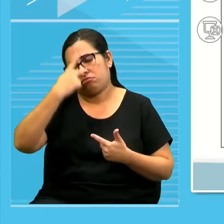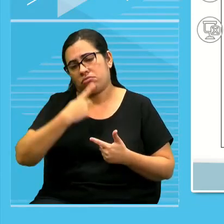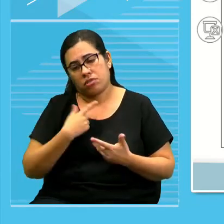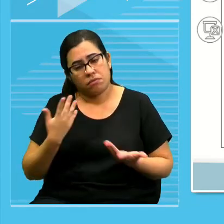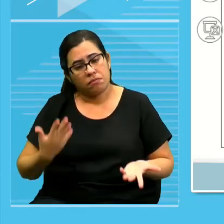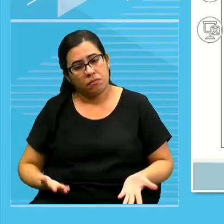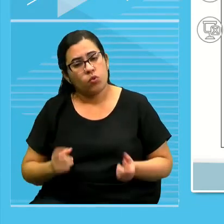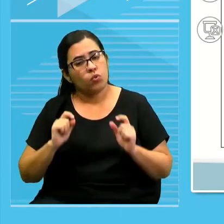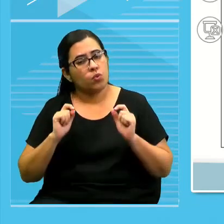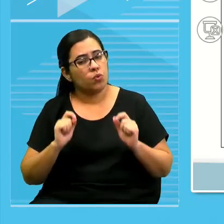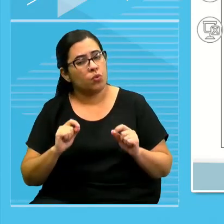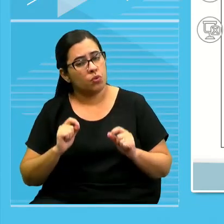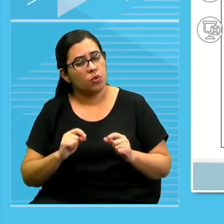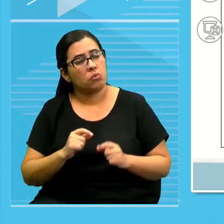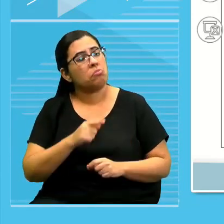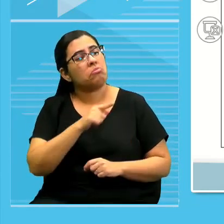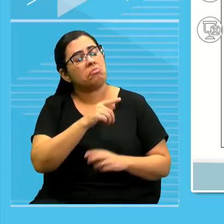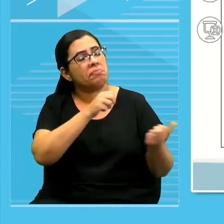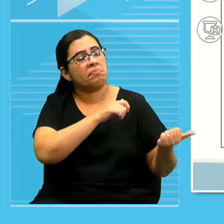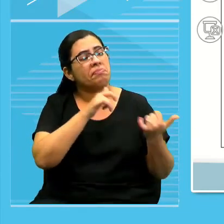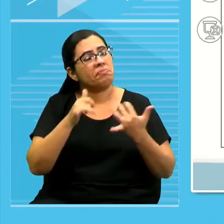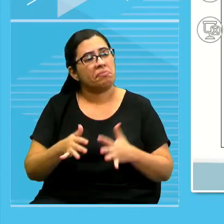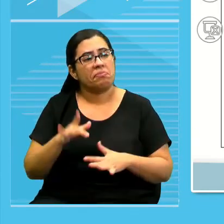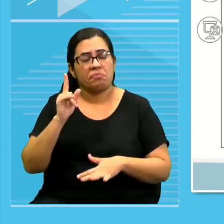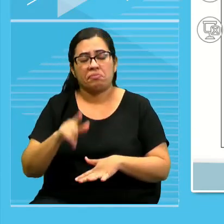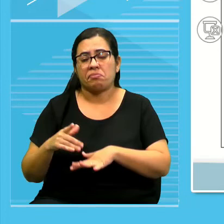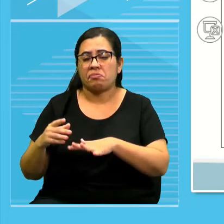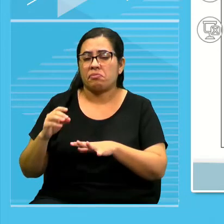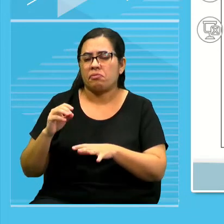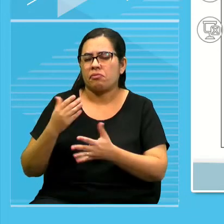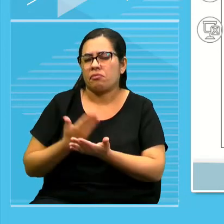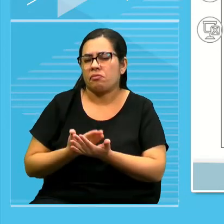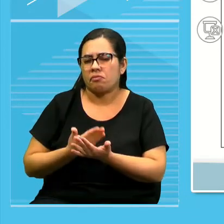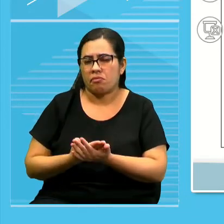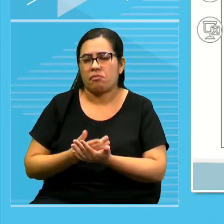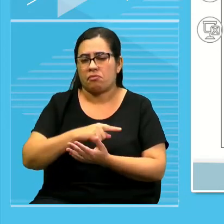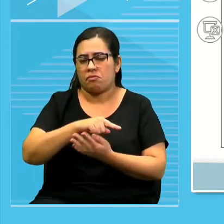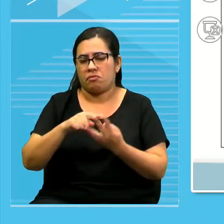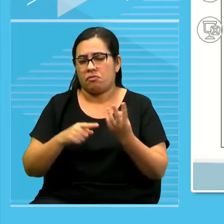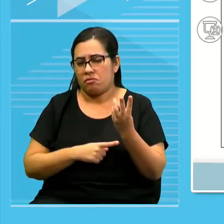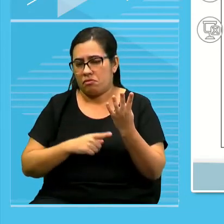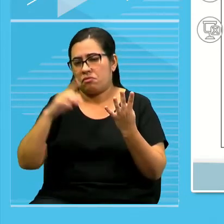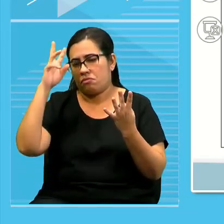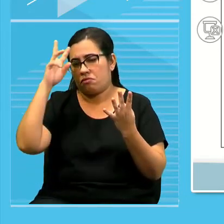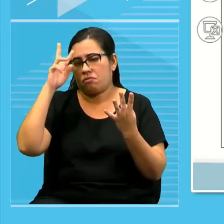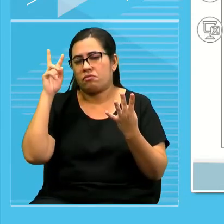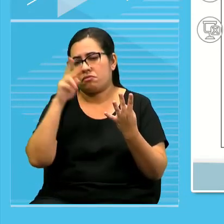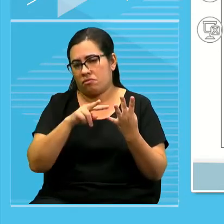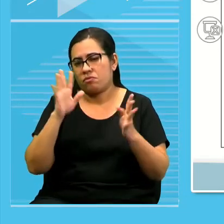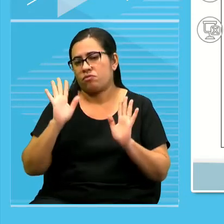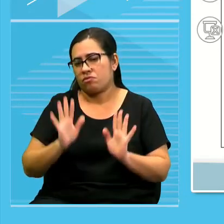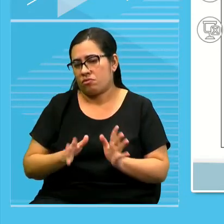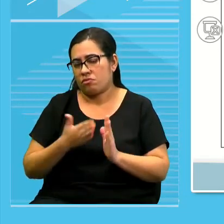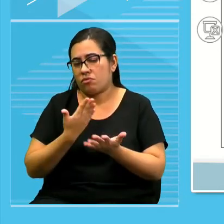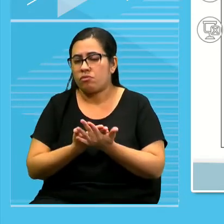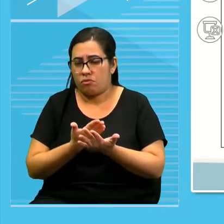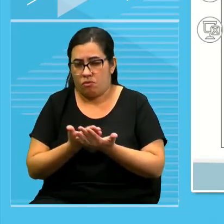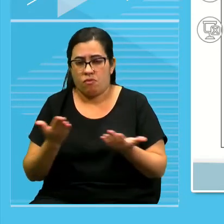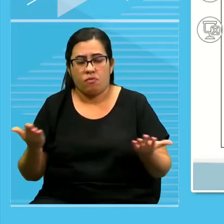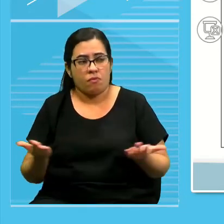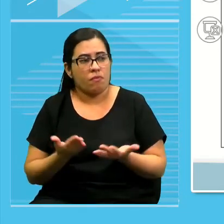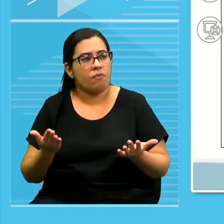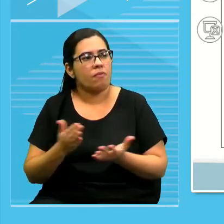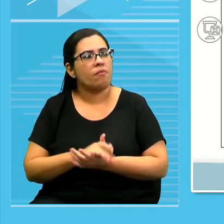o Pilar da educação que está descrito aí nós vimos Quatro Pilares da Educação na nossa aula de hoje né então